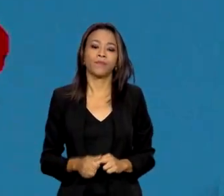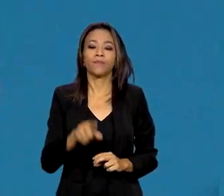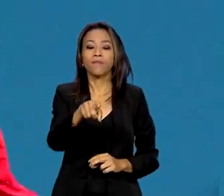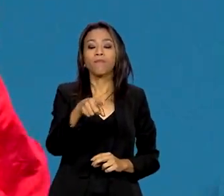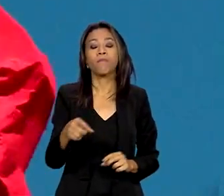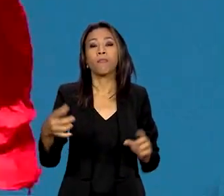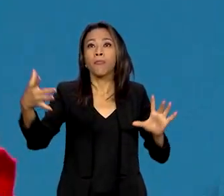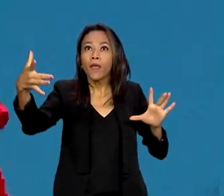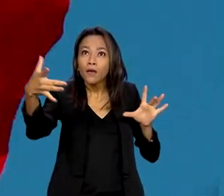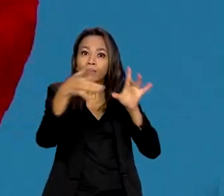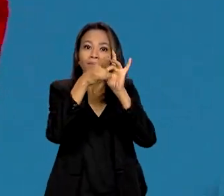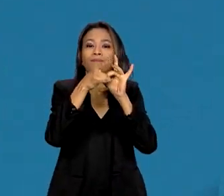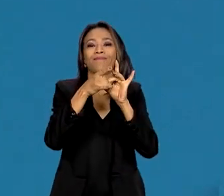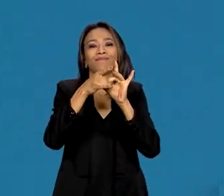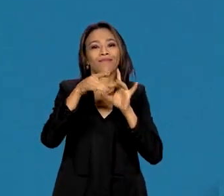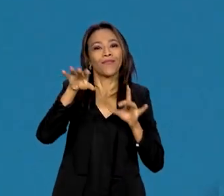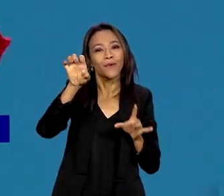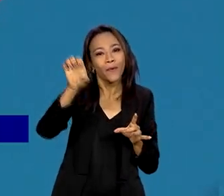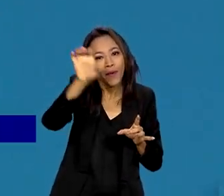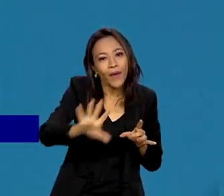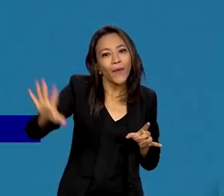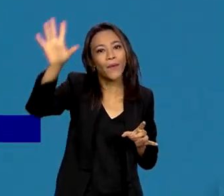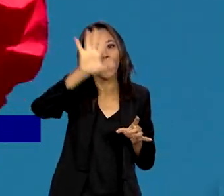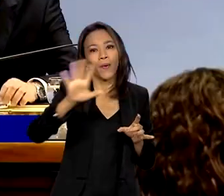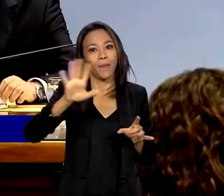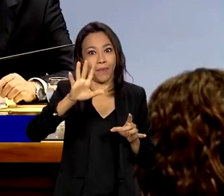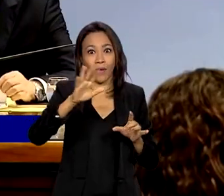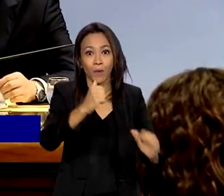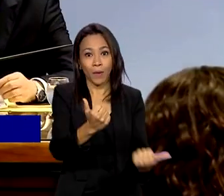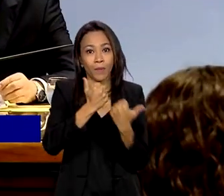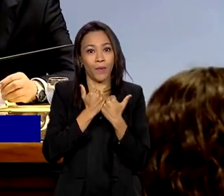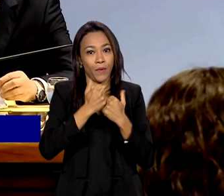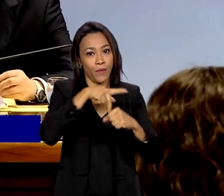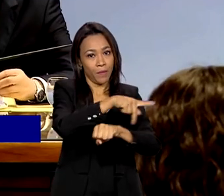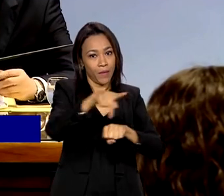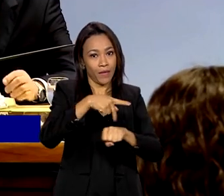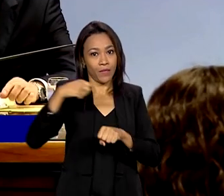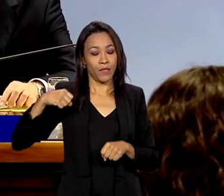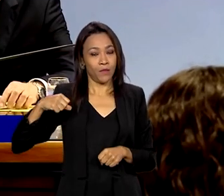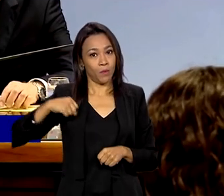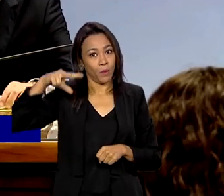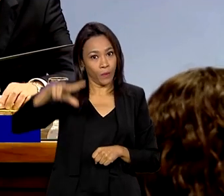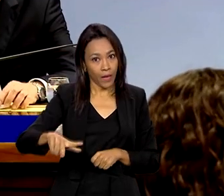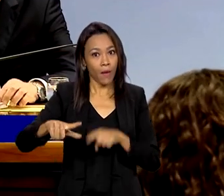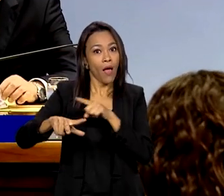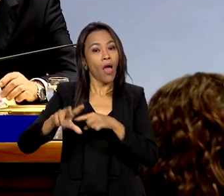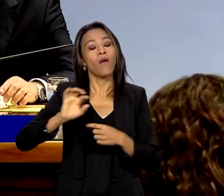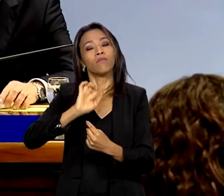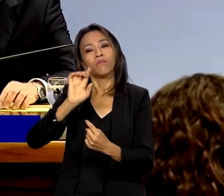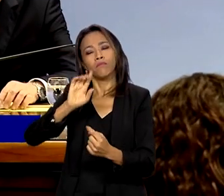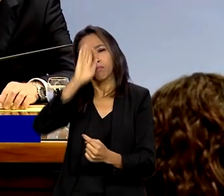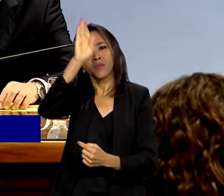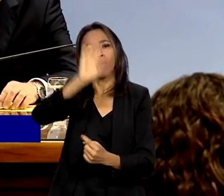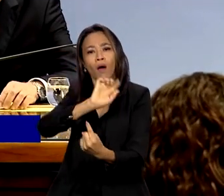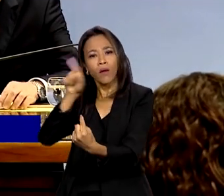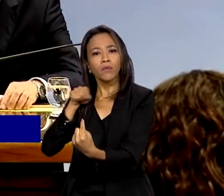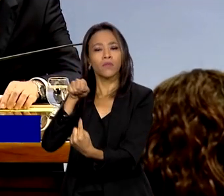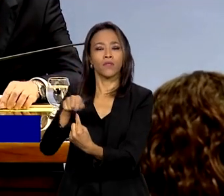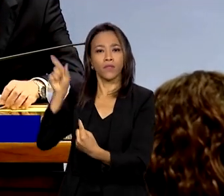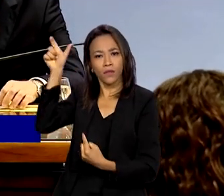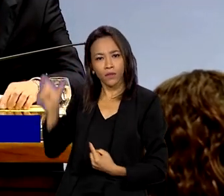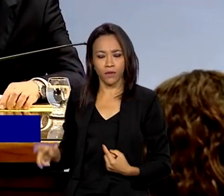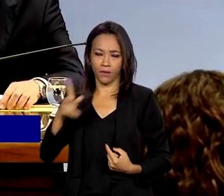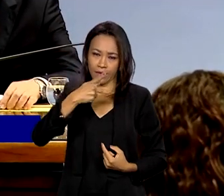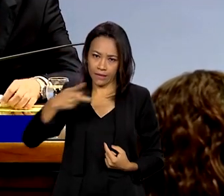Reconstruir pontes com a Europa por meio de Portugal. Esse é o principal objetivo do presidente Luiz Inácio Lula